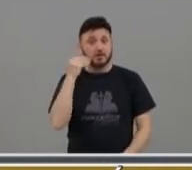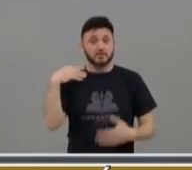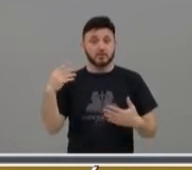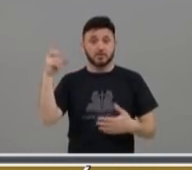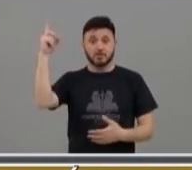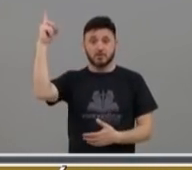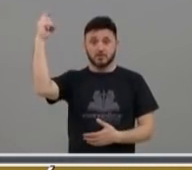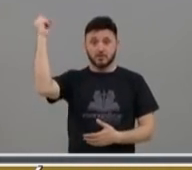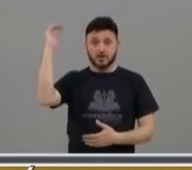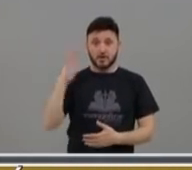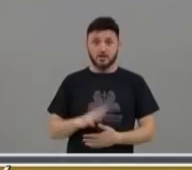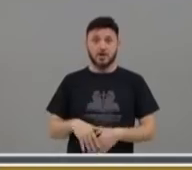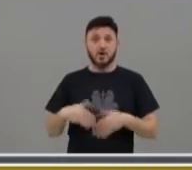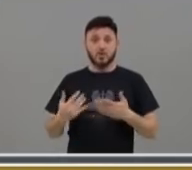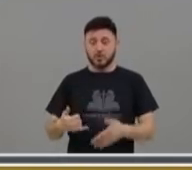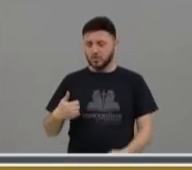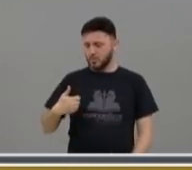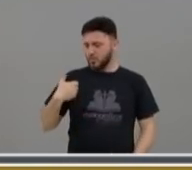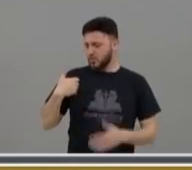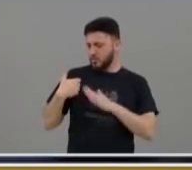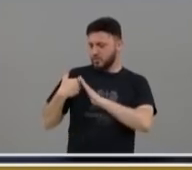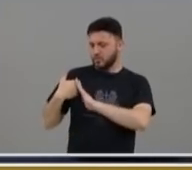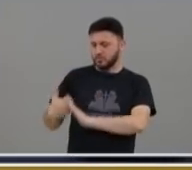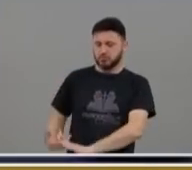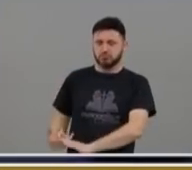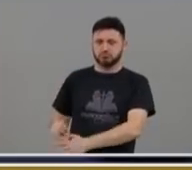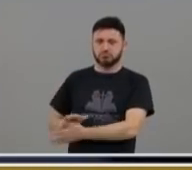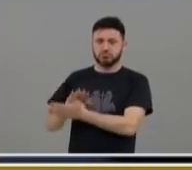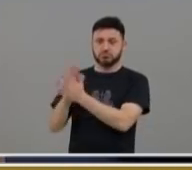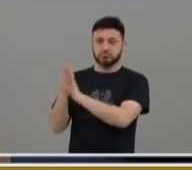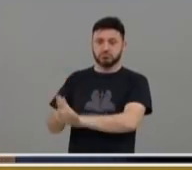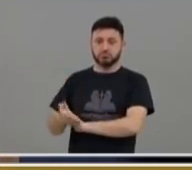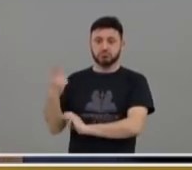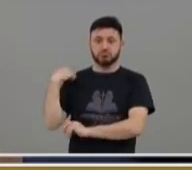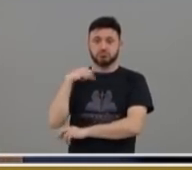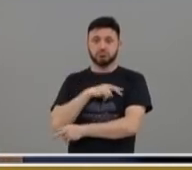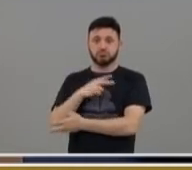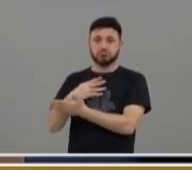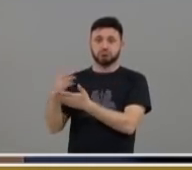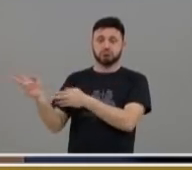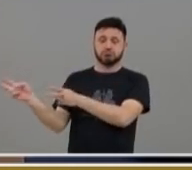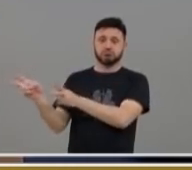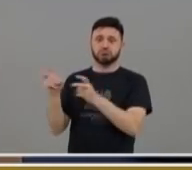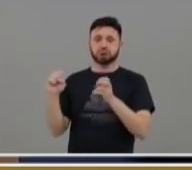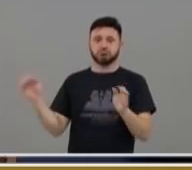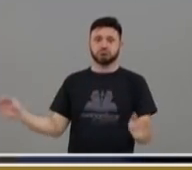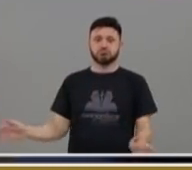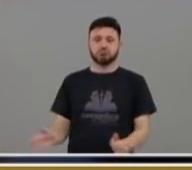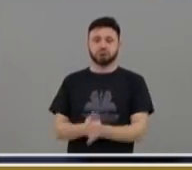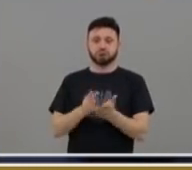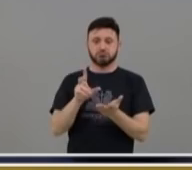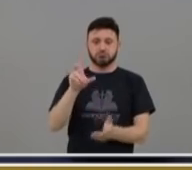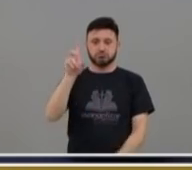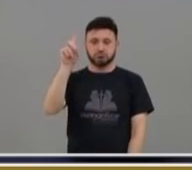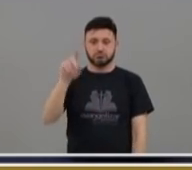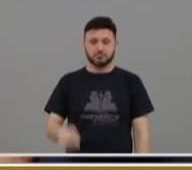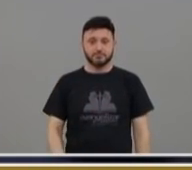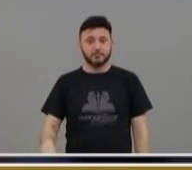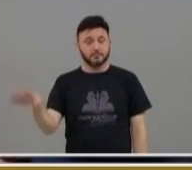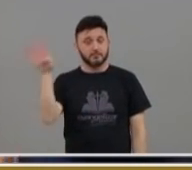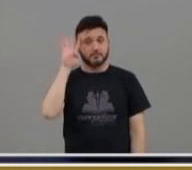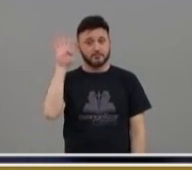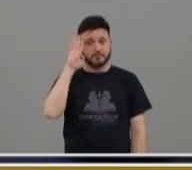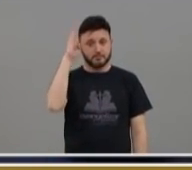orgulho cai por terra, povo santo, a gente começa a perceber os milagres de Deus. Eu visitei, toda quarta-feira na